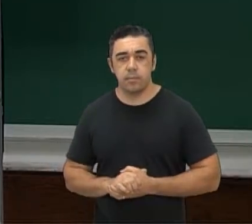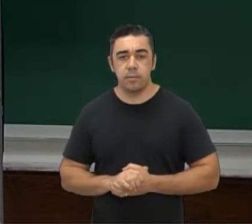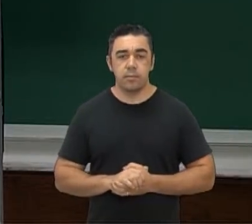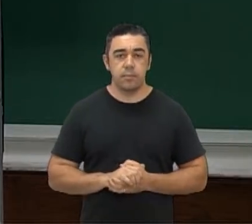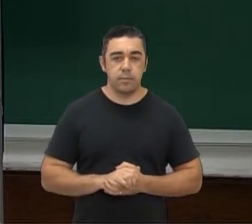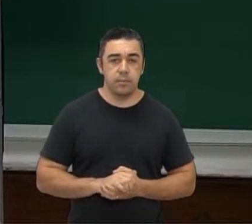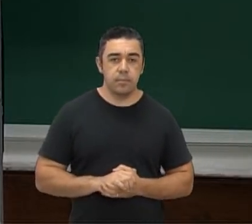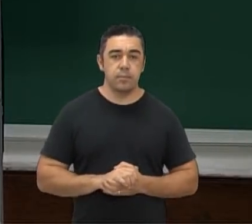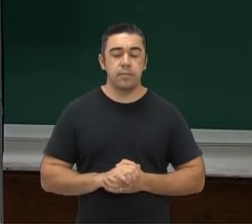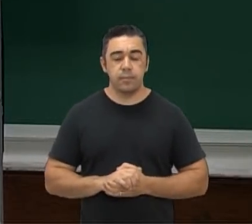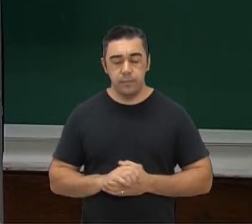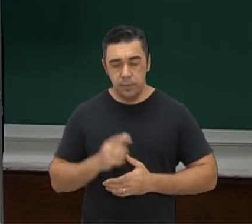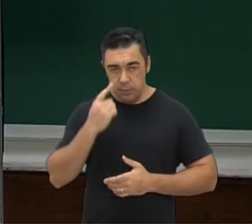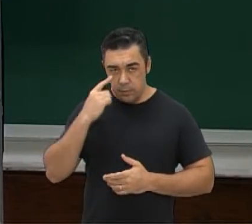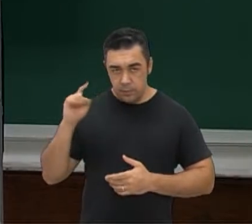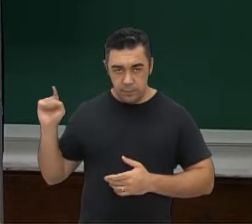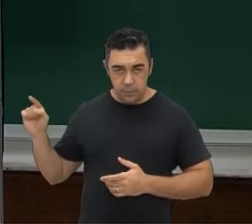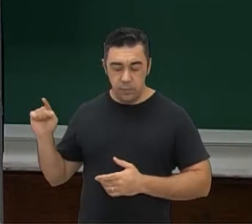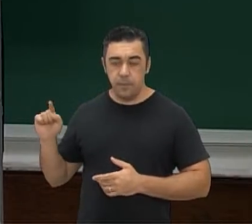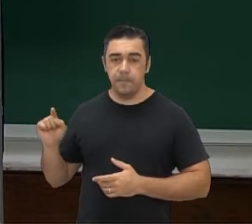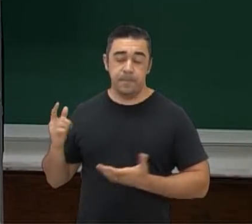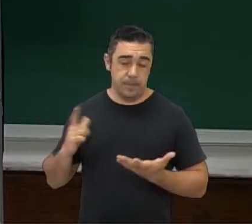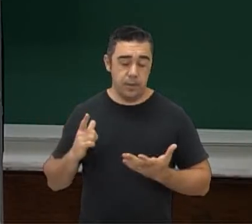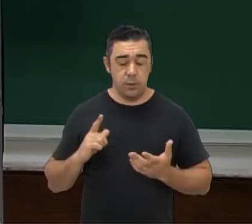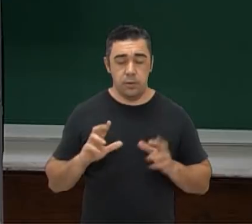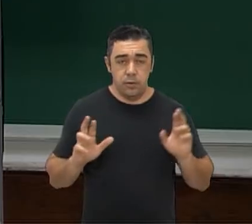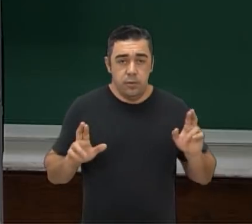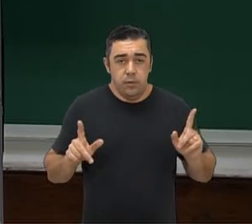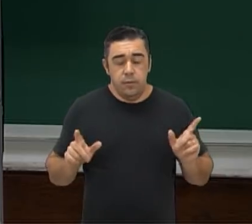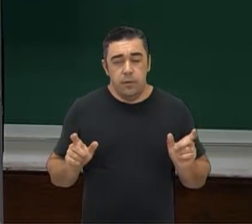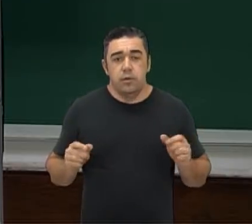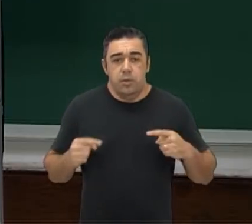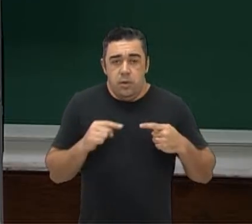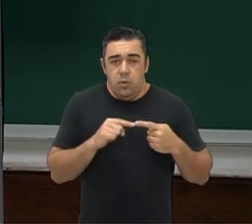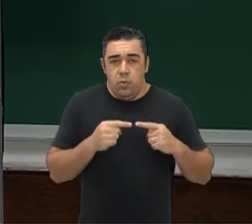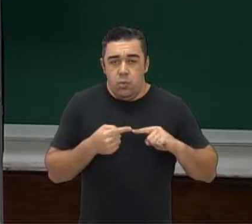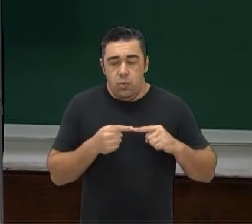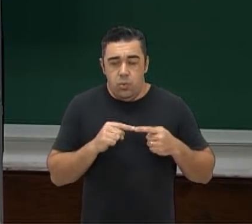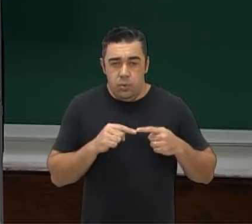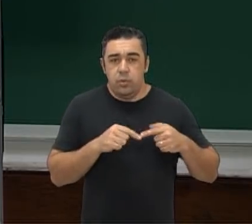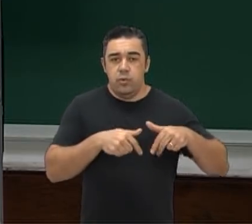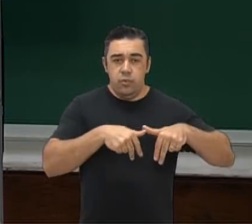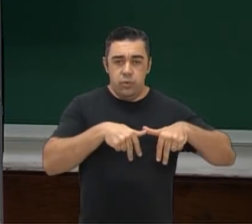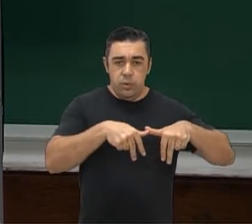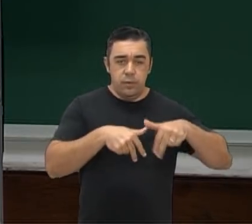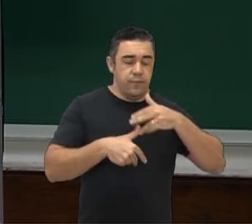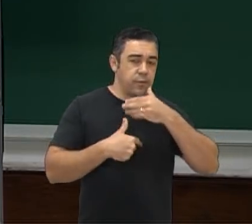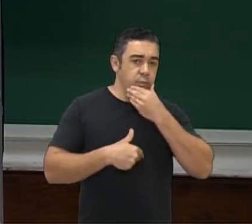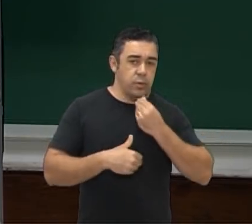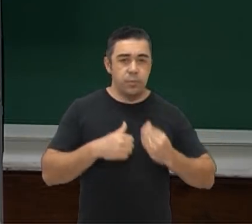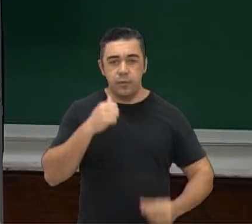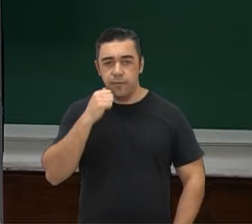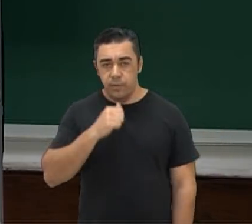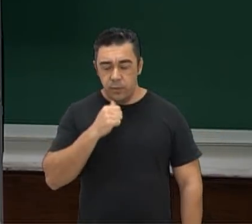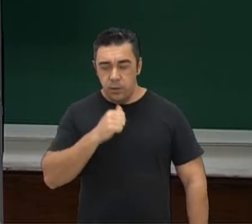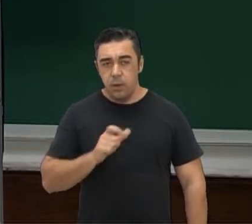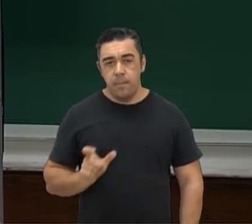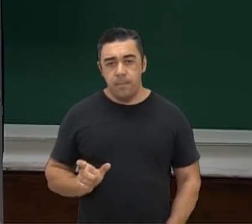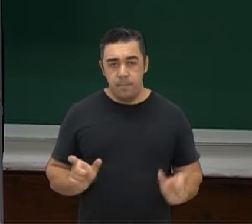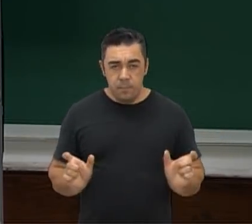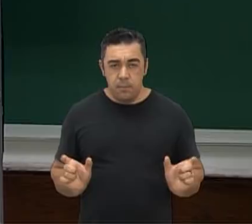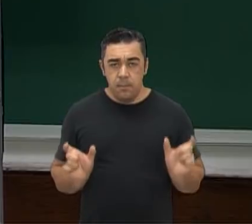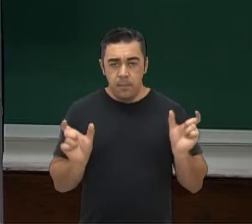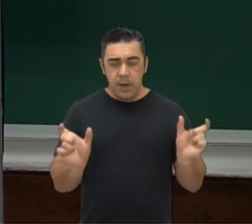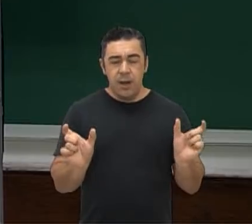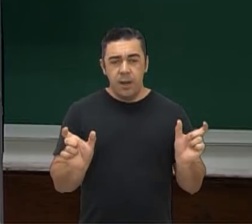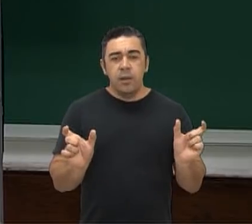a refeição é um substantivo feminino. Então eu faço a concordância de gênero no feminino porque a palavra deliciosa é